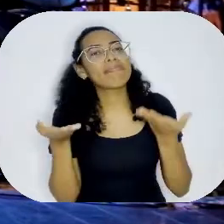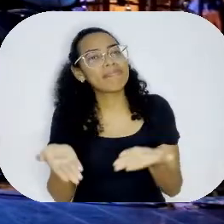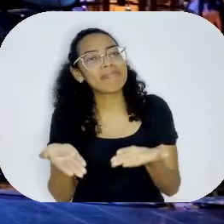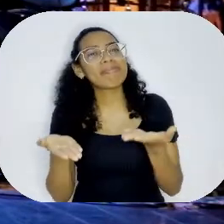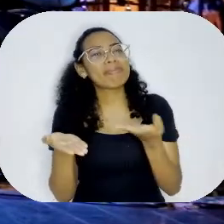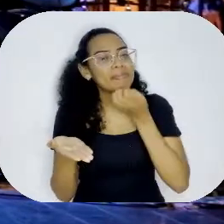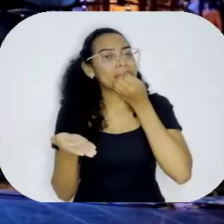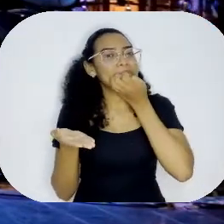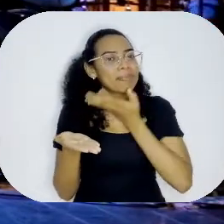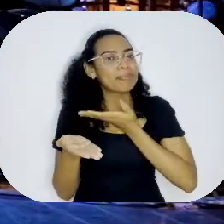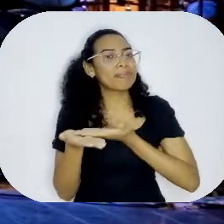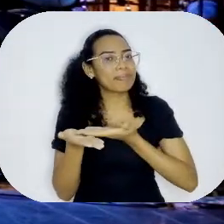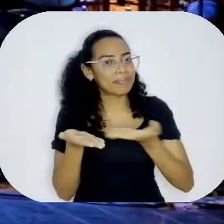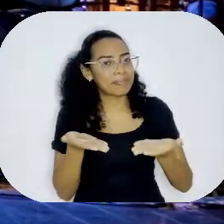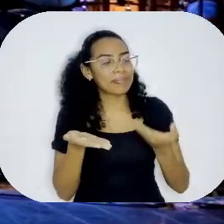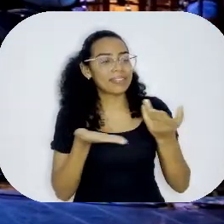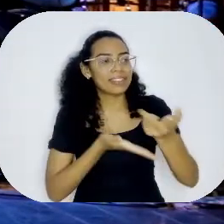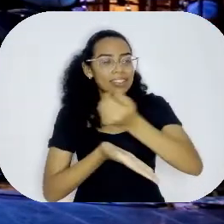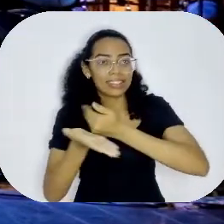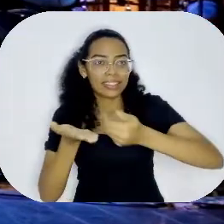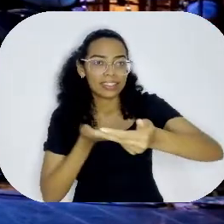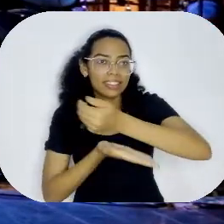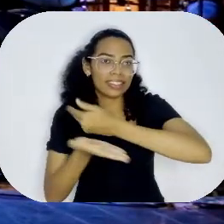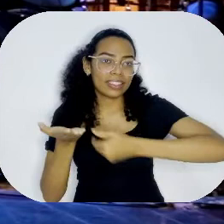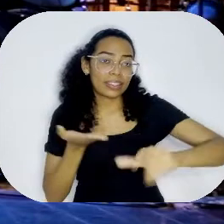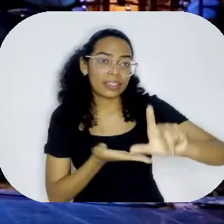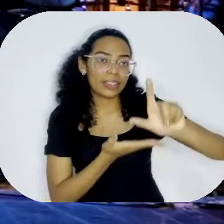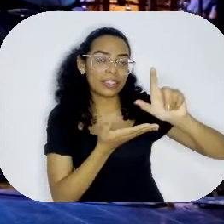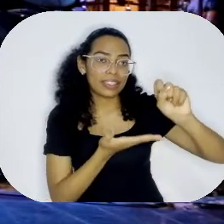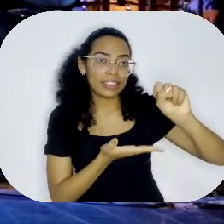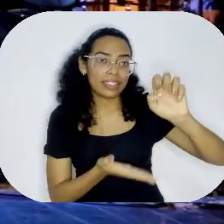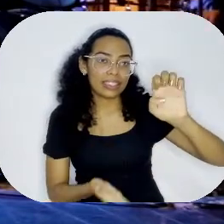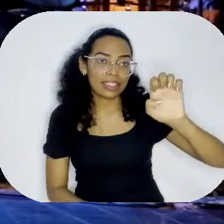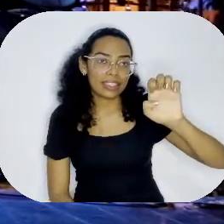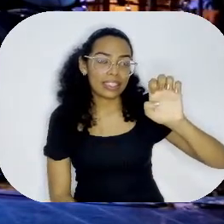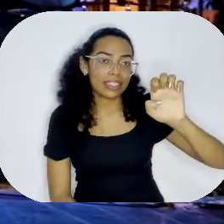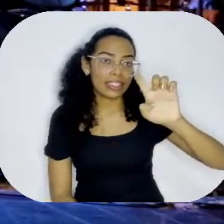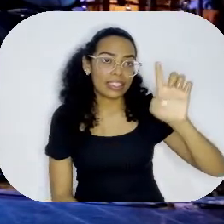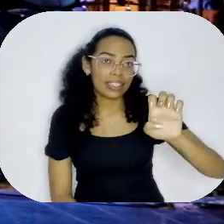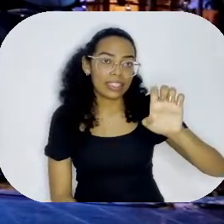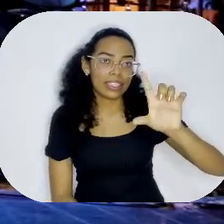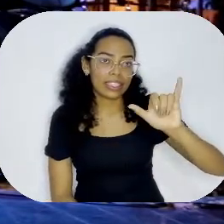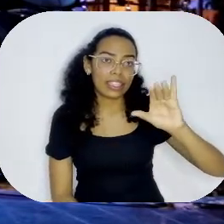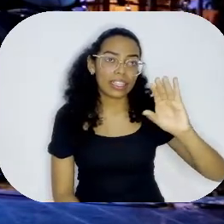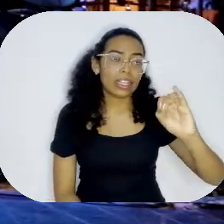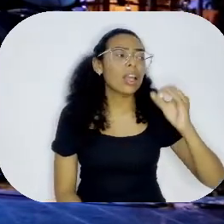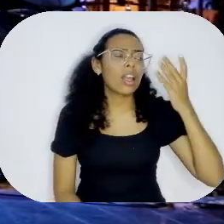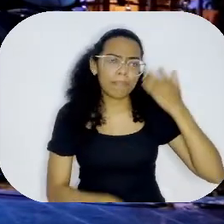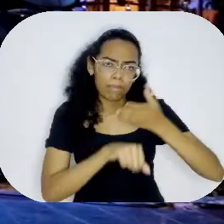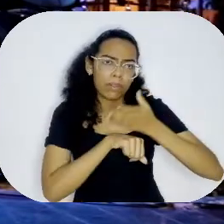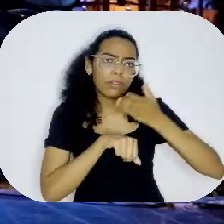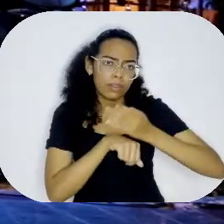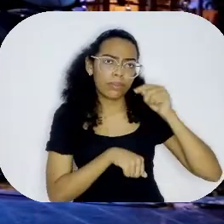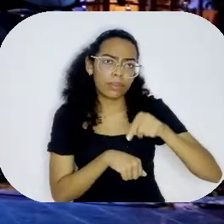Olha aí, rapaz, aqui, ó. O desenho do Zélio, que também participa do... Essa caricatura eu ganhei de um rapaz que participa,